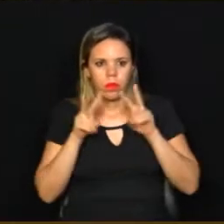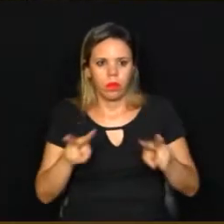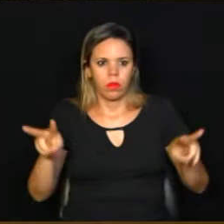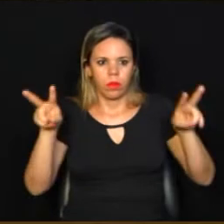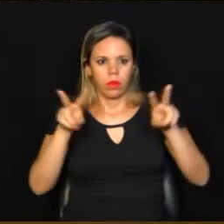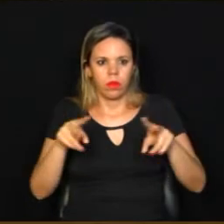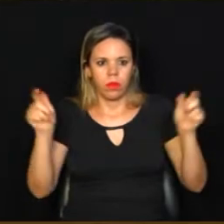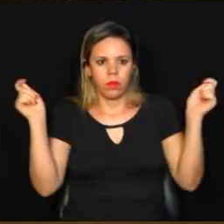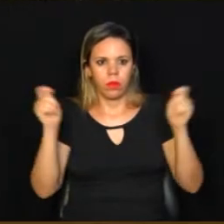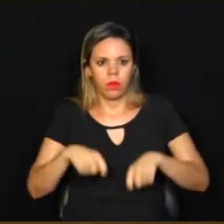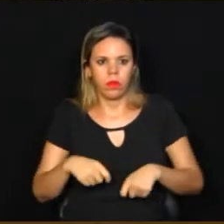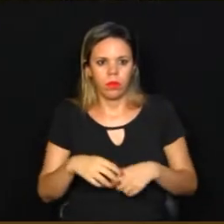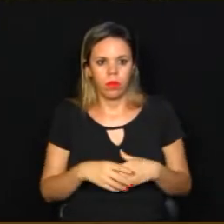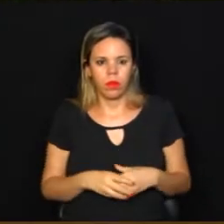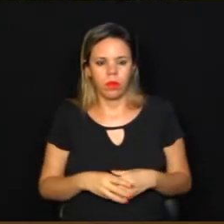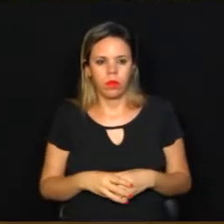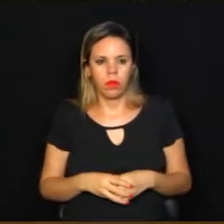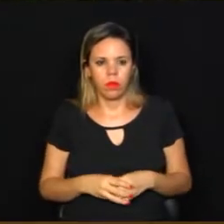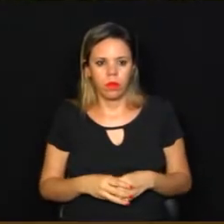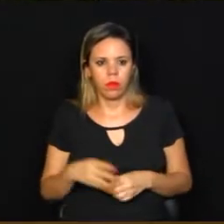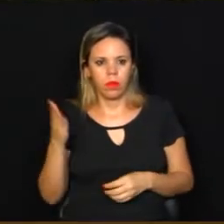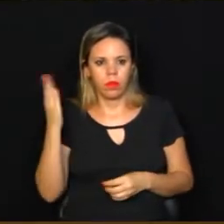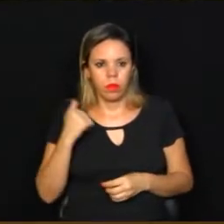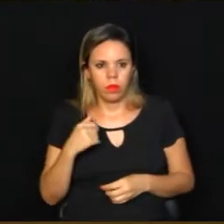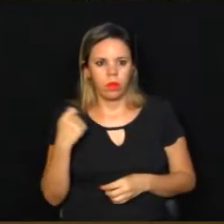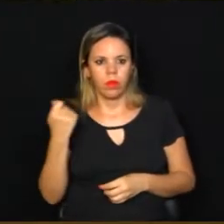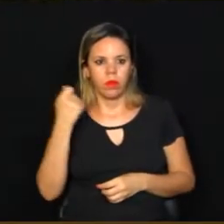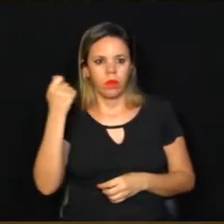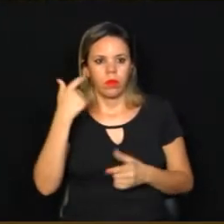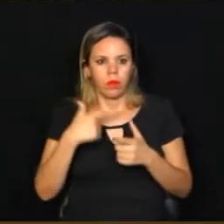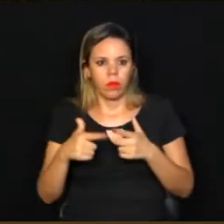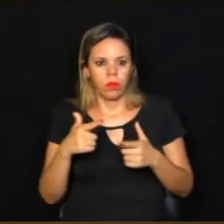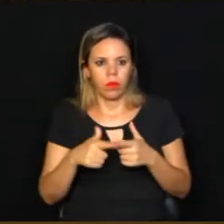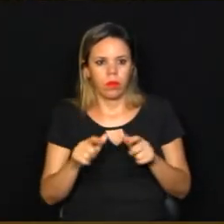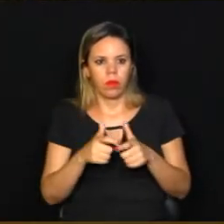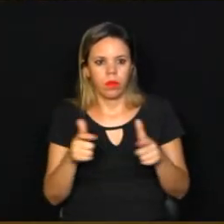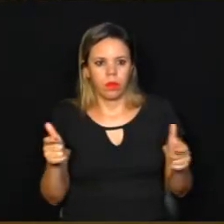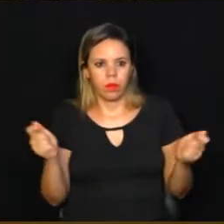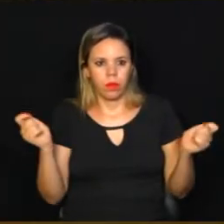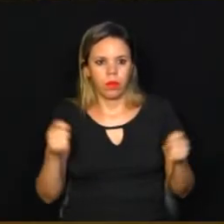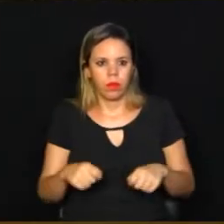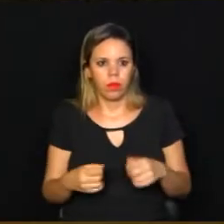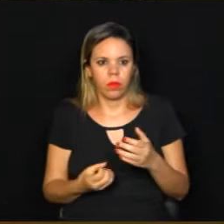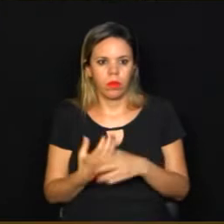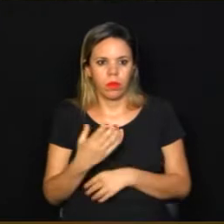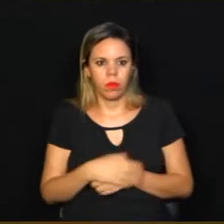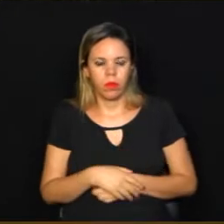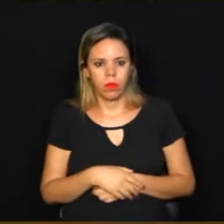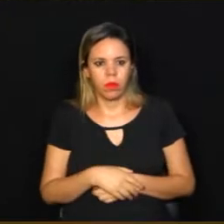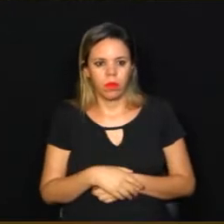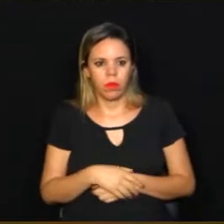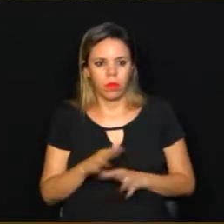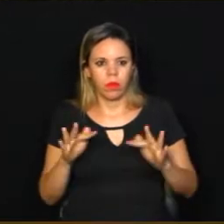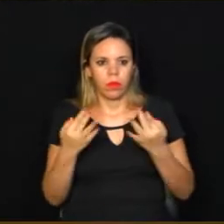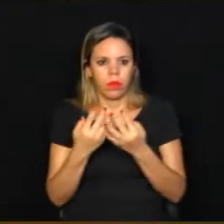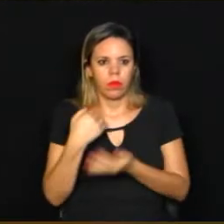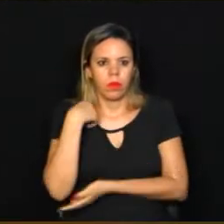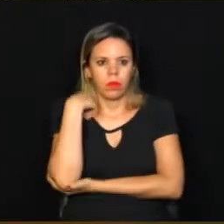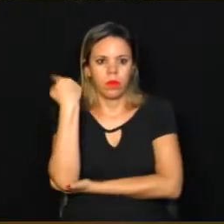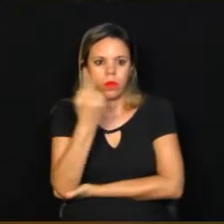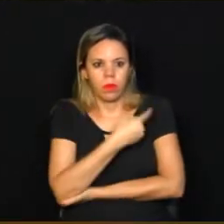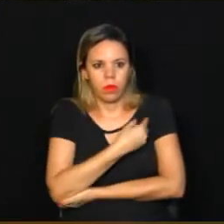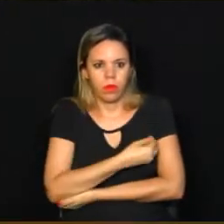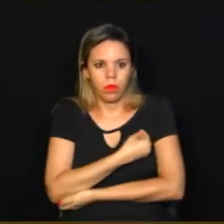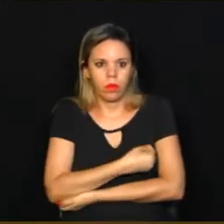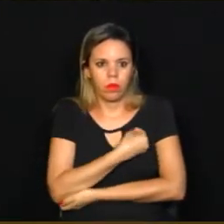essa possibilidade e sabendo do agravo que a pandemia pode ter ocasionado para essas famílias, nós